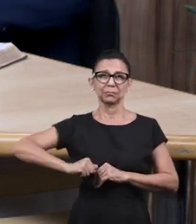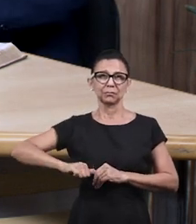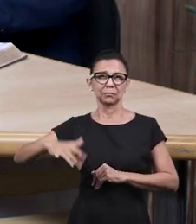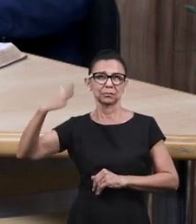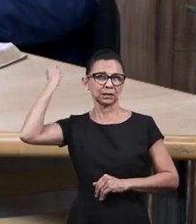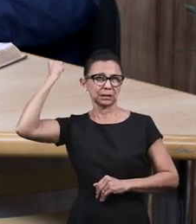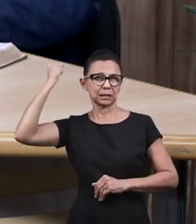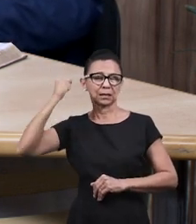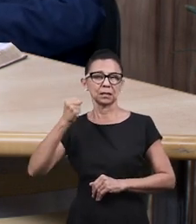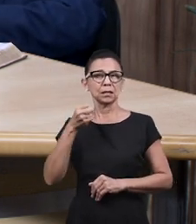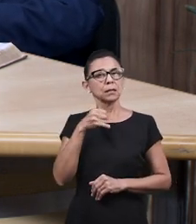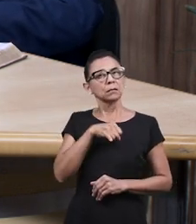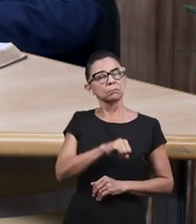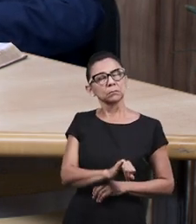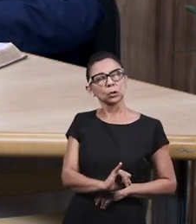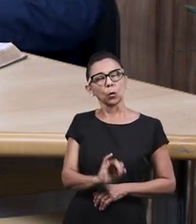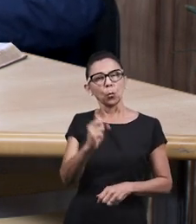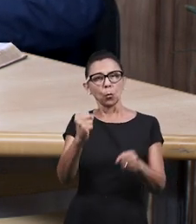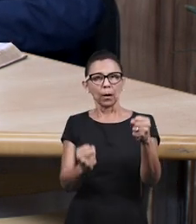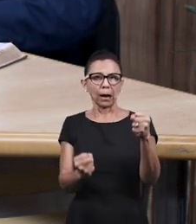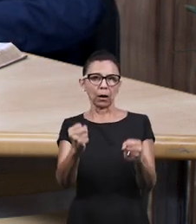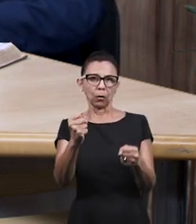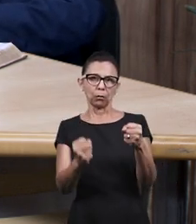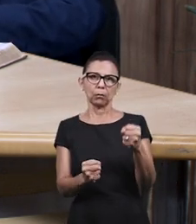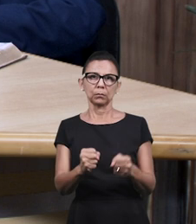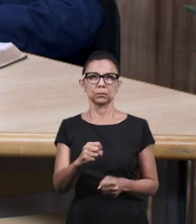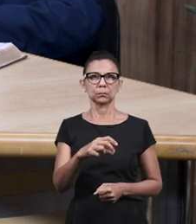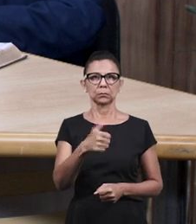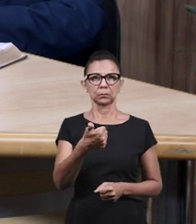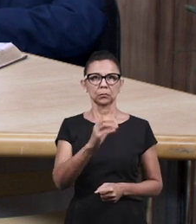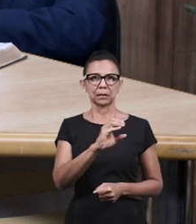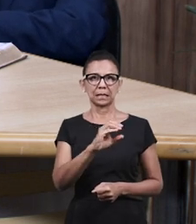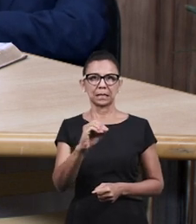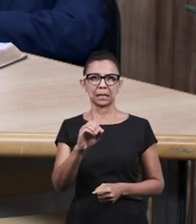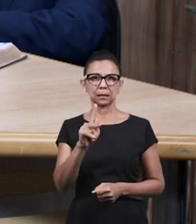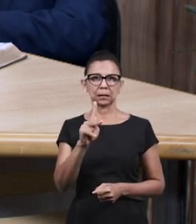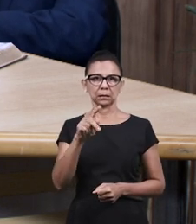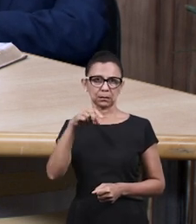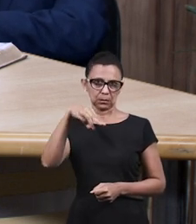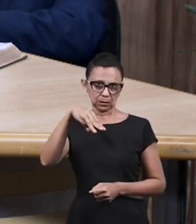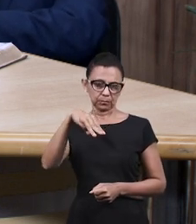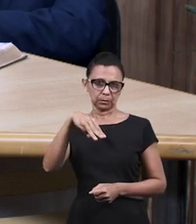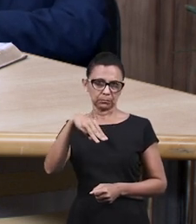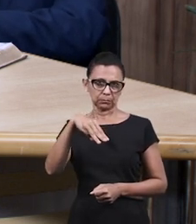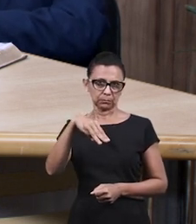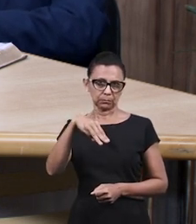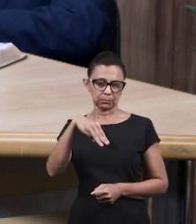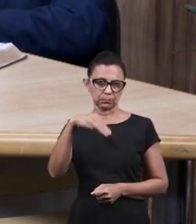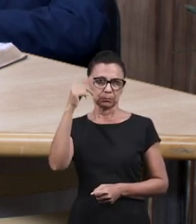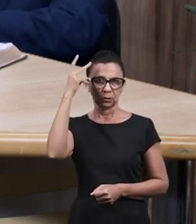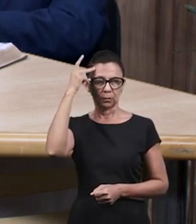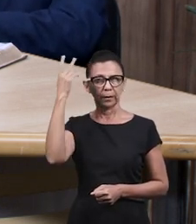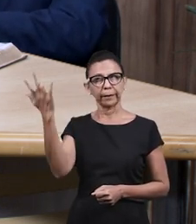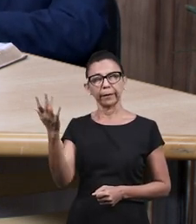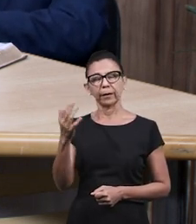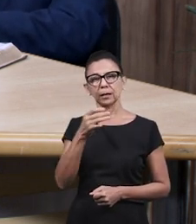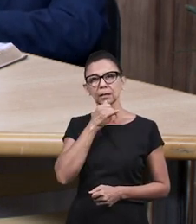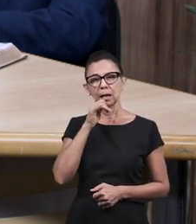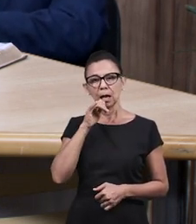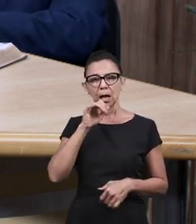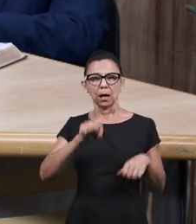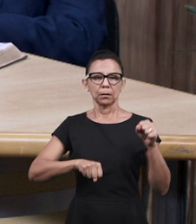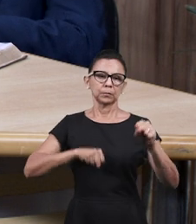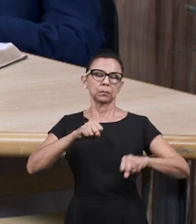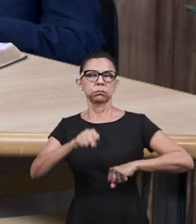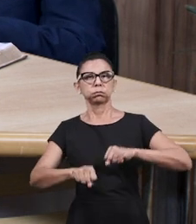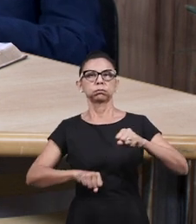Agora, se você quiser saber a velocidade de um carro, é mais ou menos 100 km, todo mundo sabe. Isso. Não é? A velocidade de uma